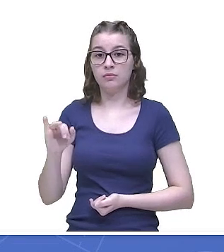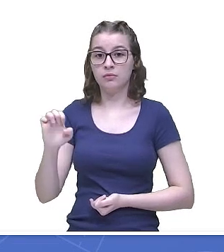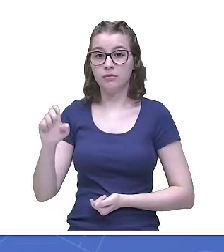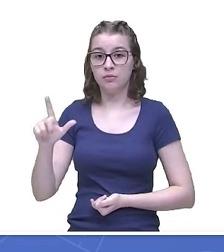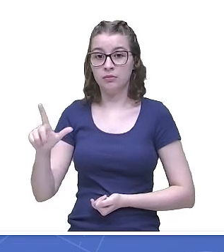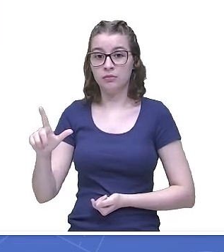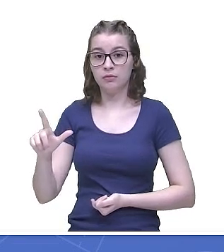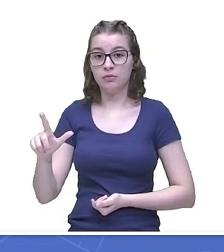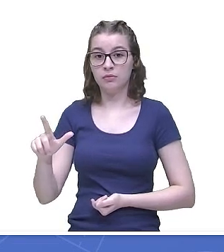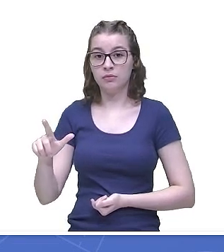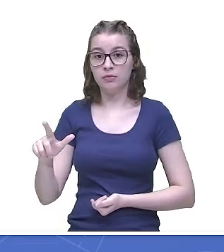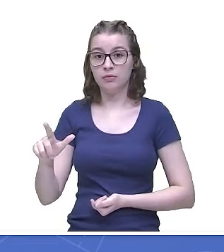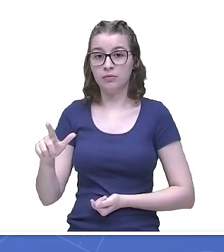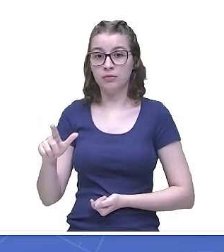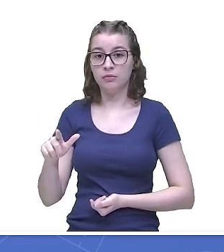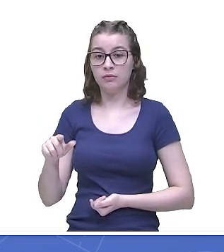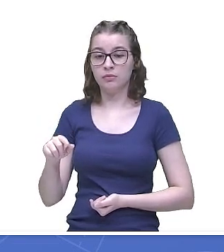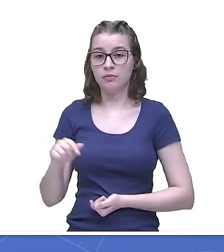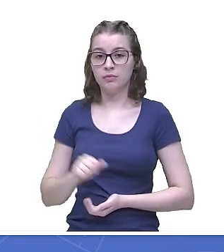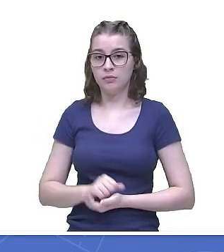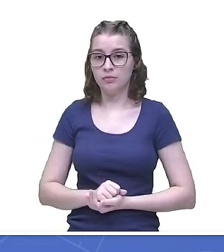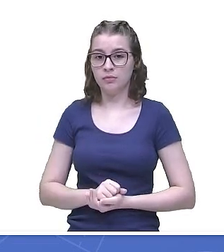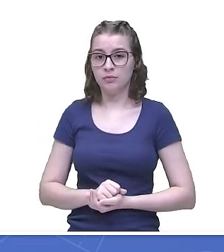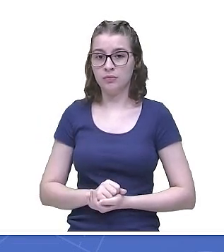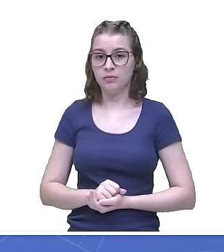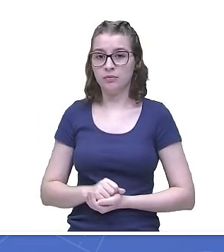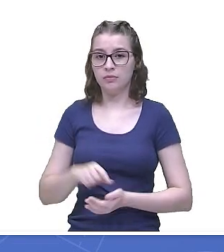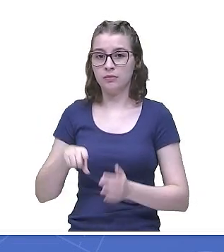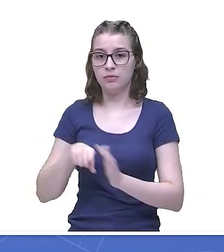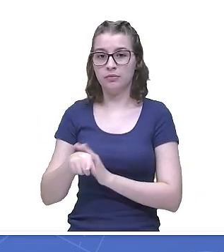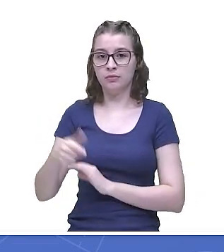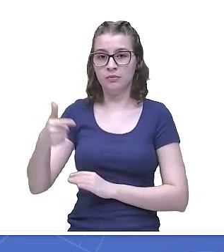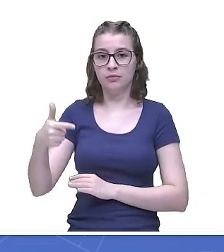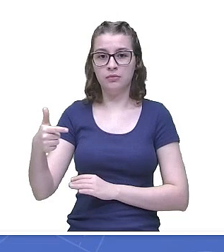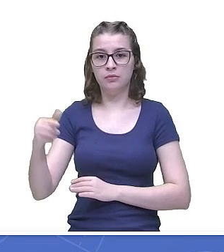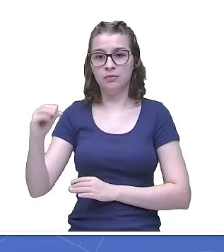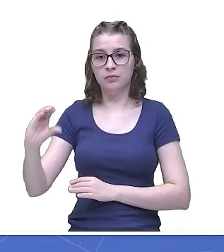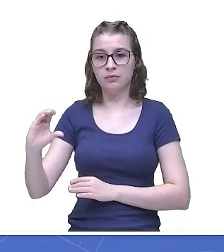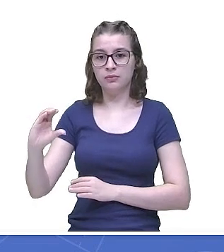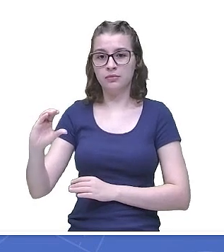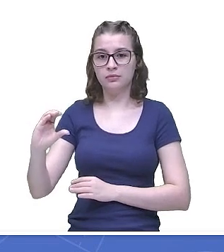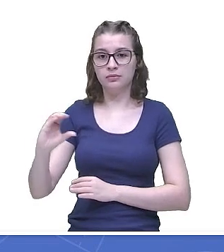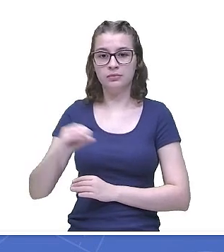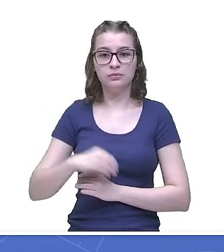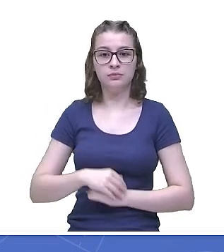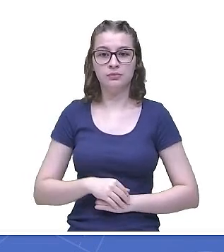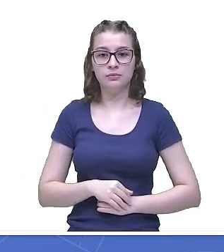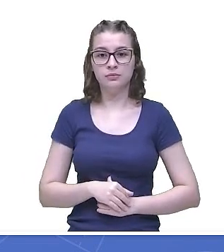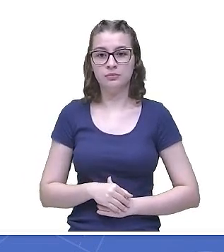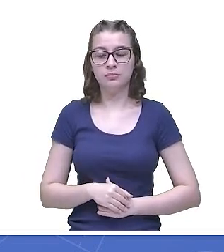O Adriel diz que a letra 2 é a letra C, é isso?